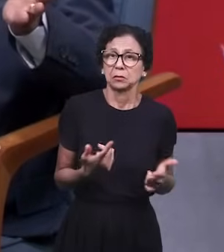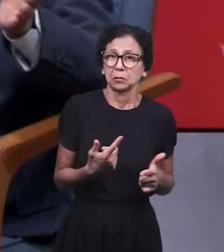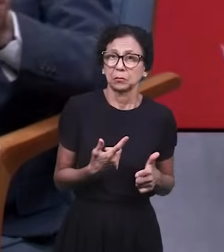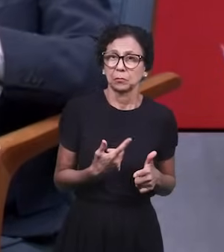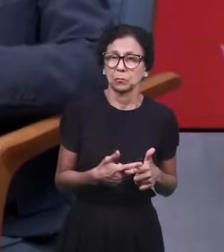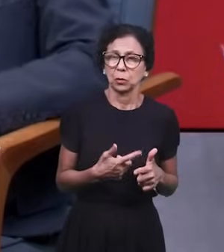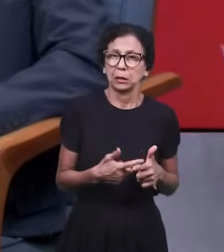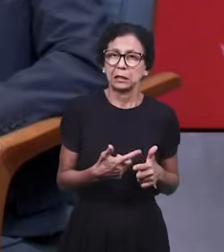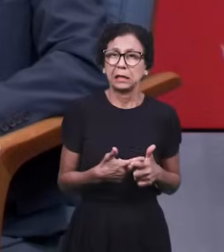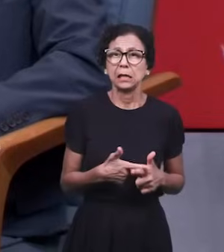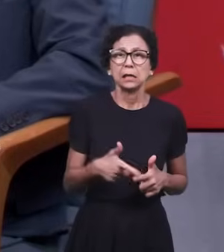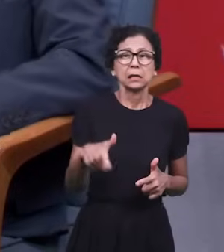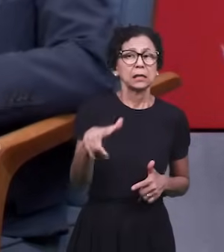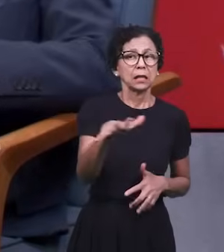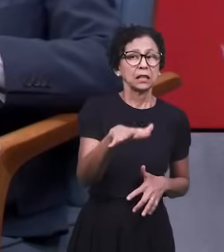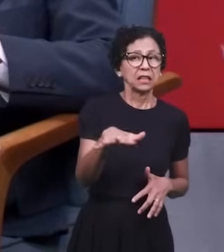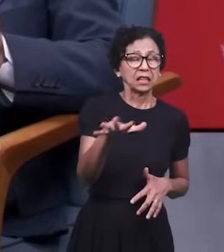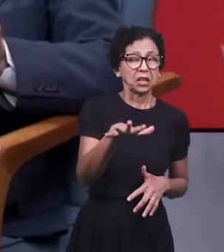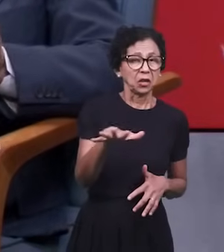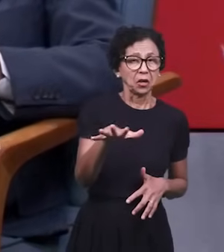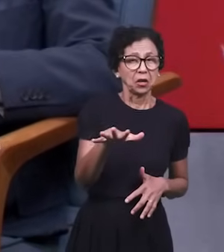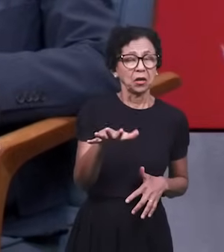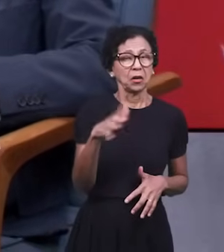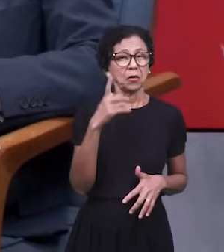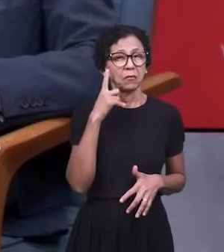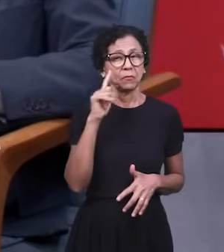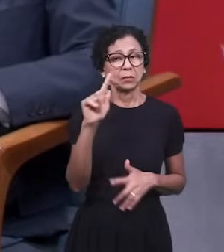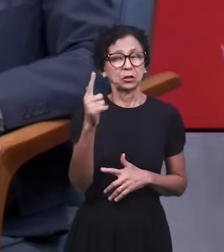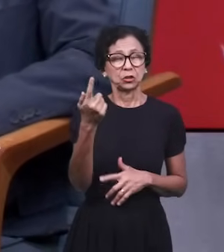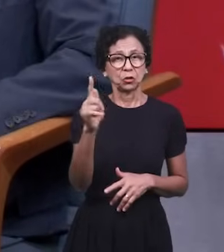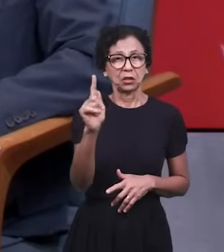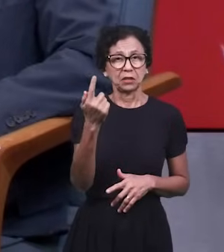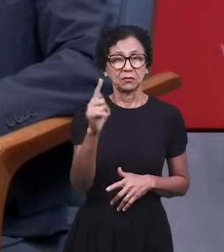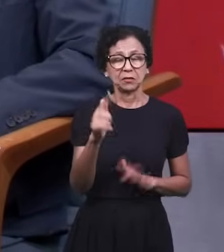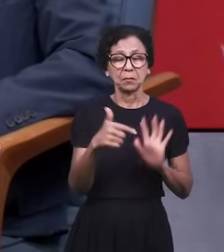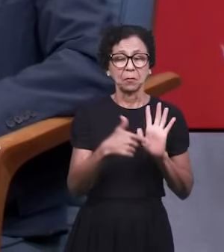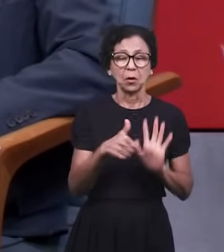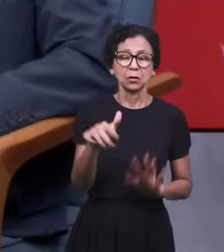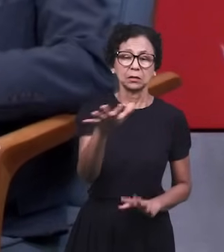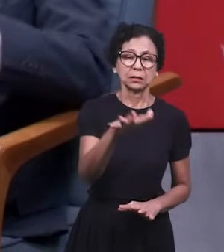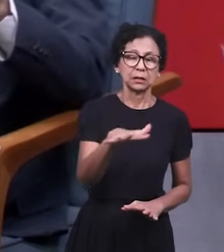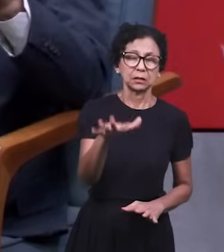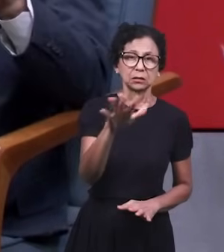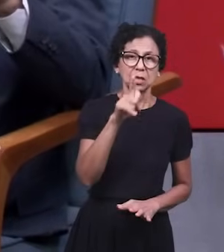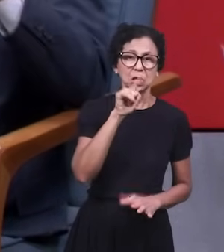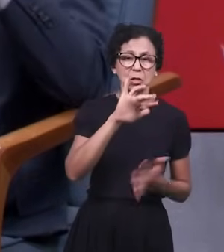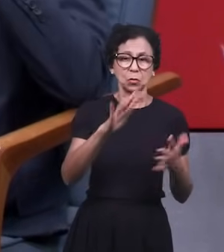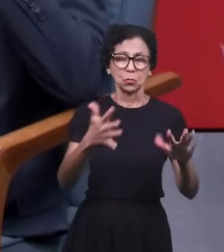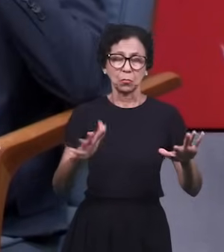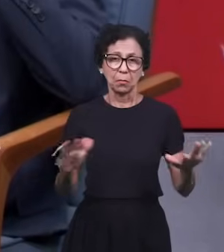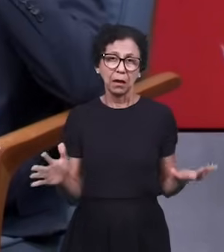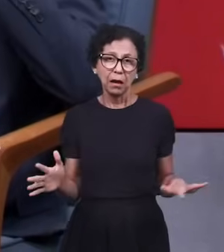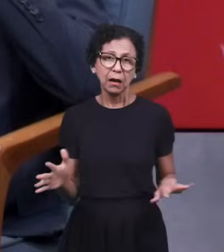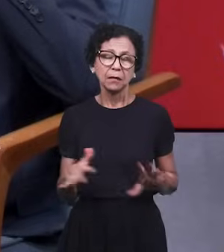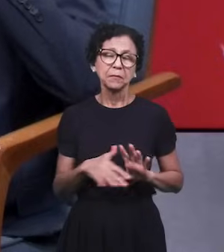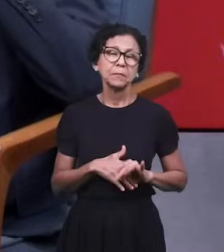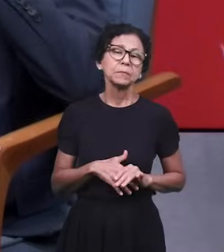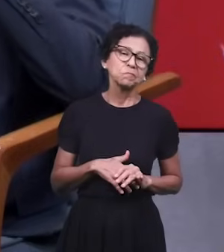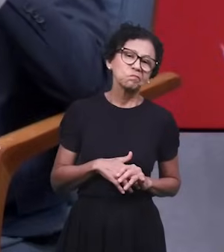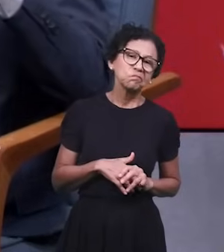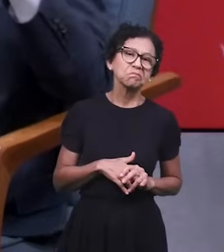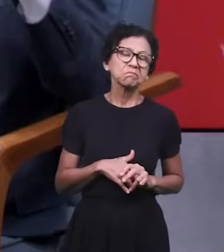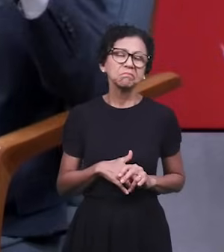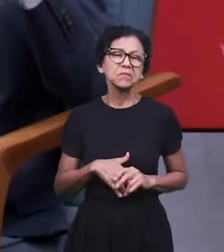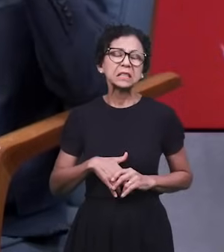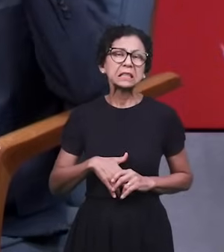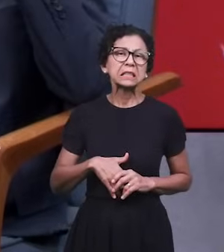começa a descrever geograficamente aquela região do Mar Vermelho, essa região aqui do Mar Vermelho, há